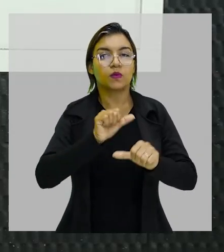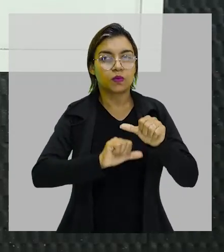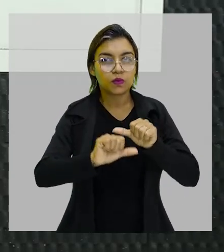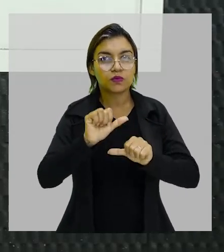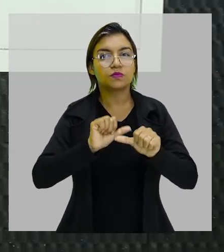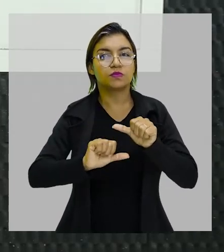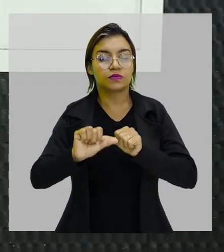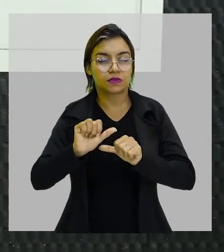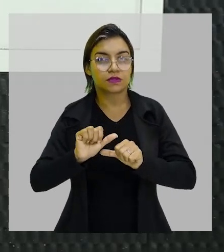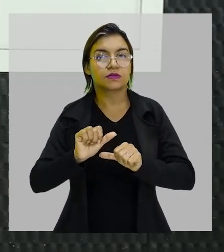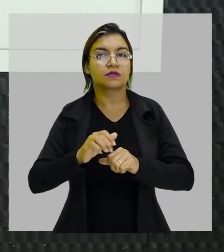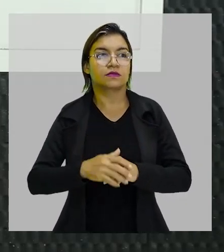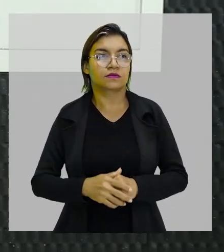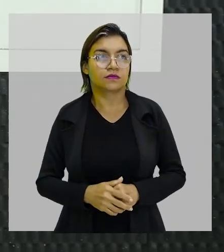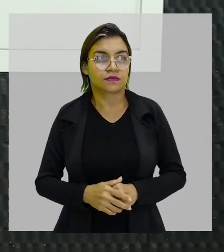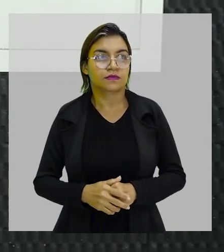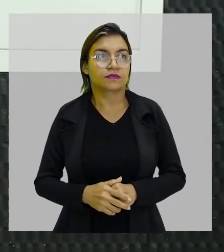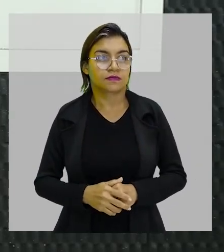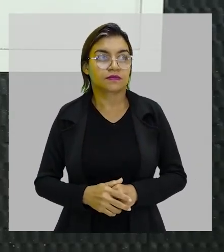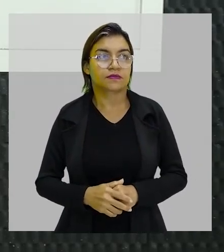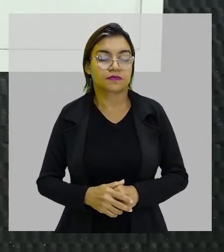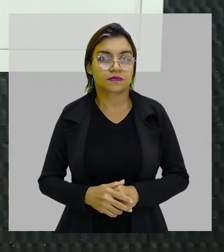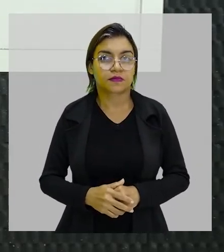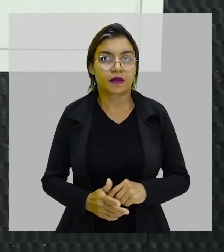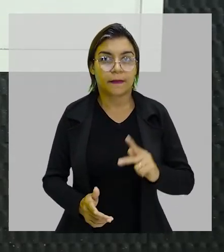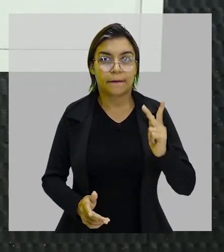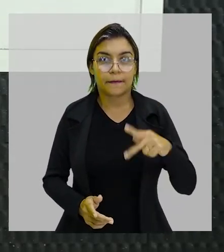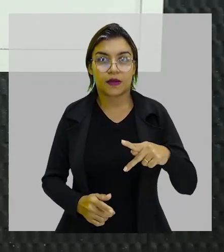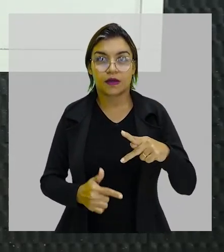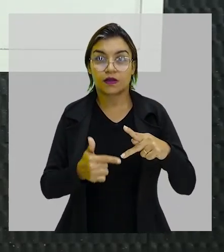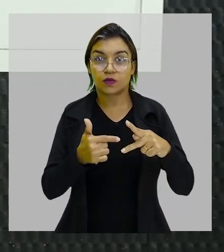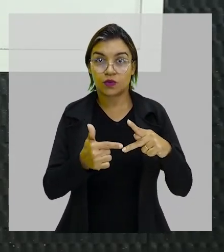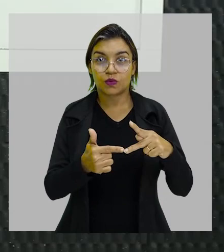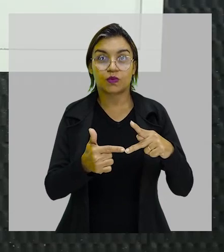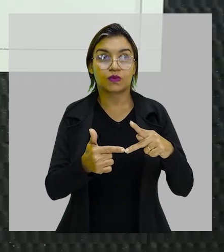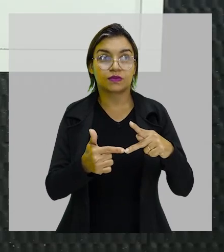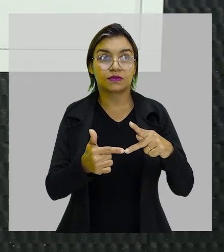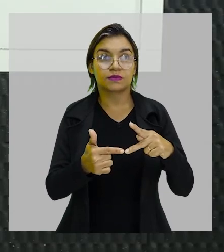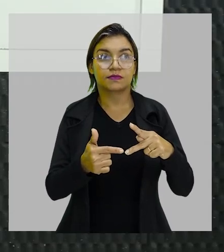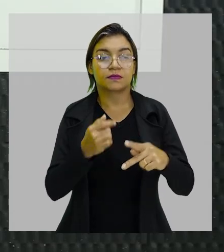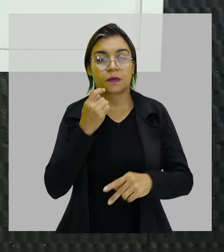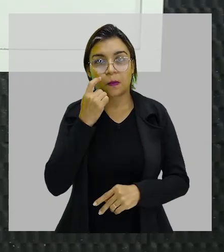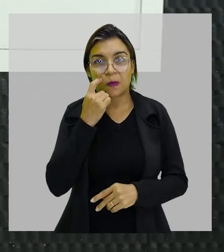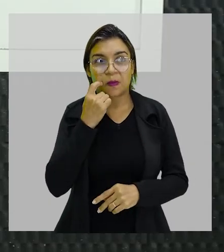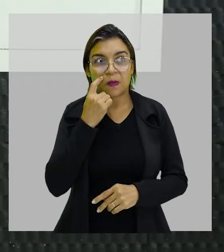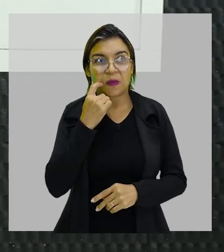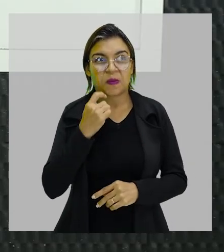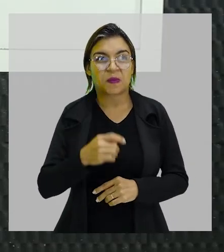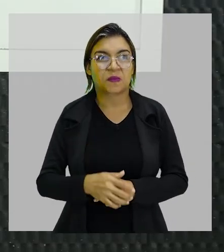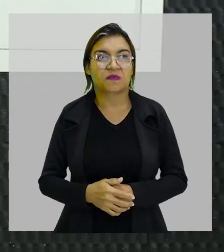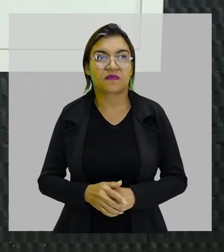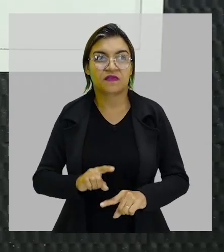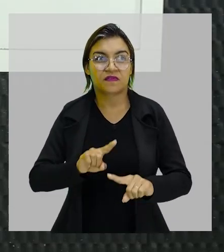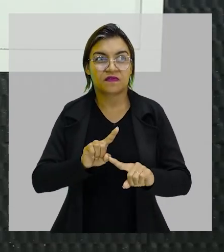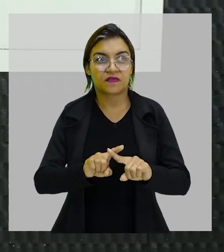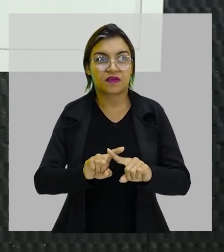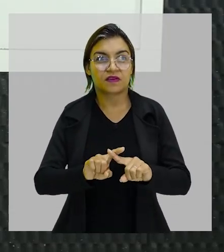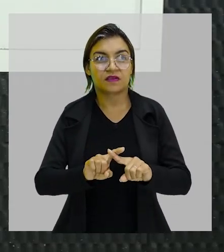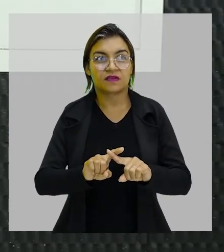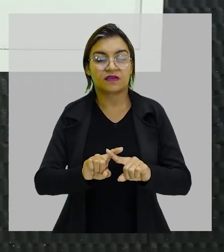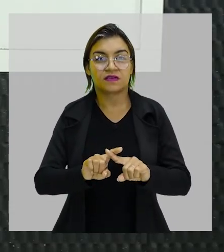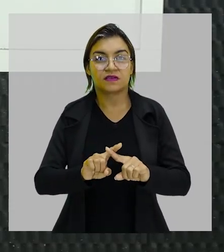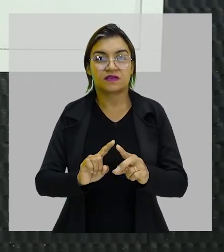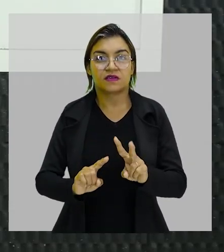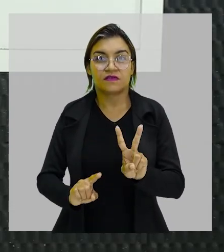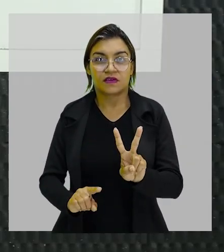essa situação, que nós chamamos de 2, né? Então vai ser ó, P2 igual a V2, vai ser igual